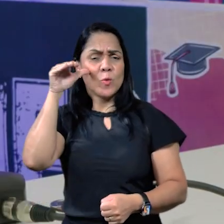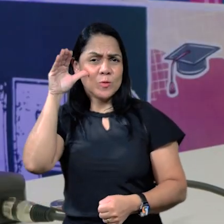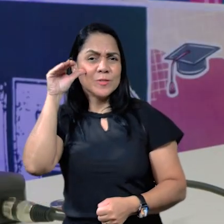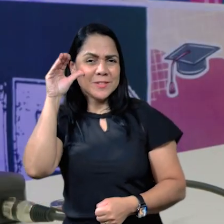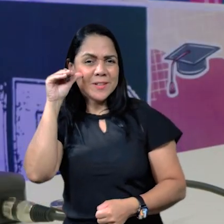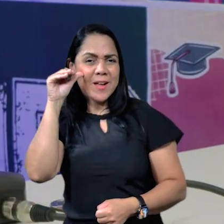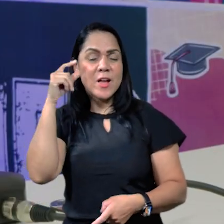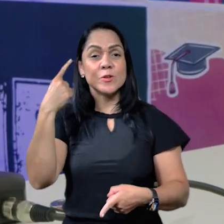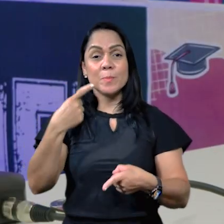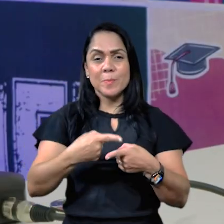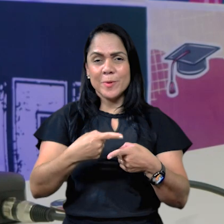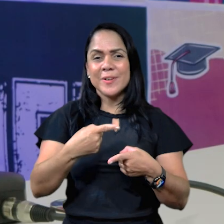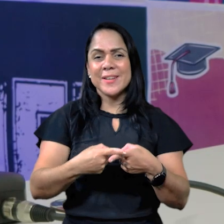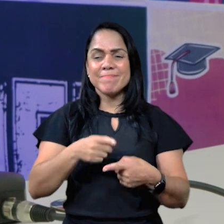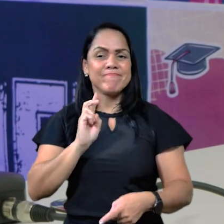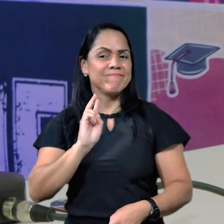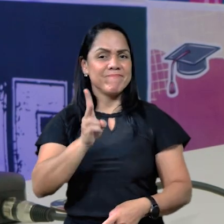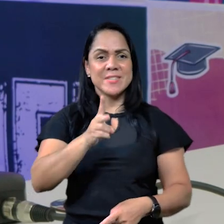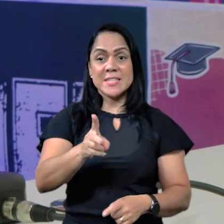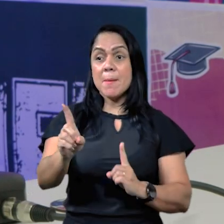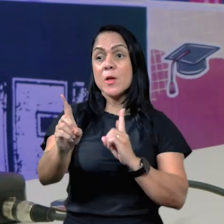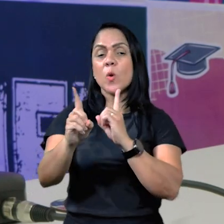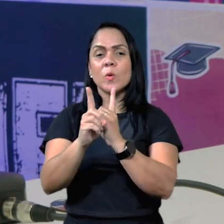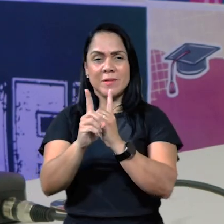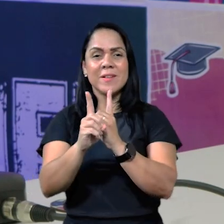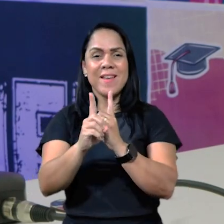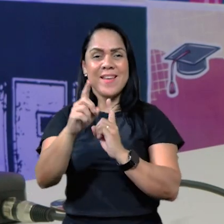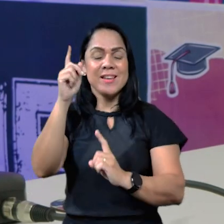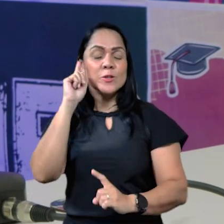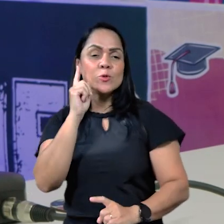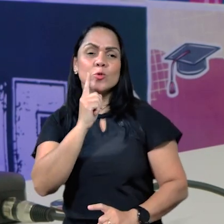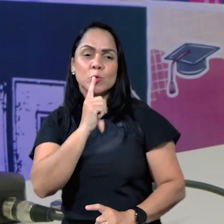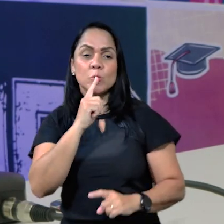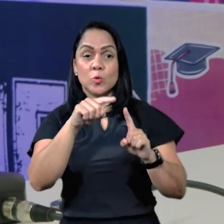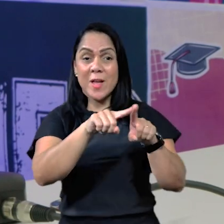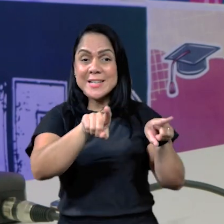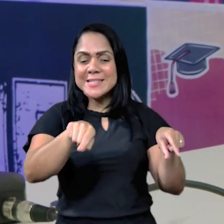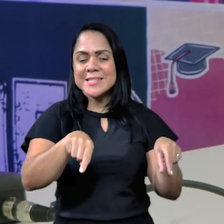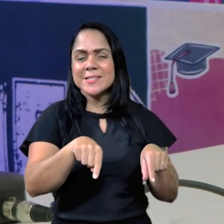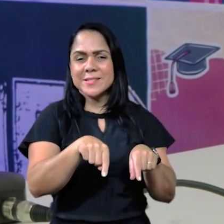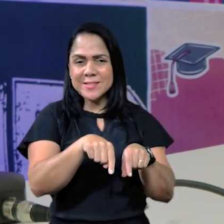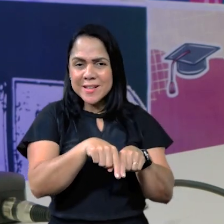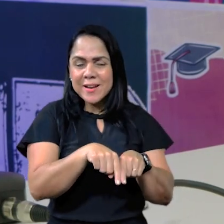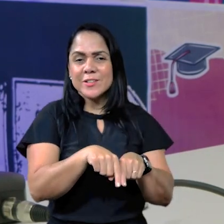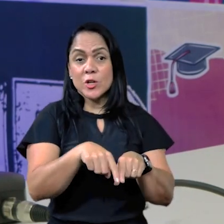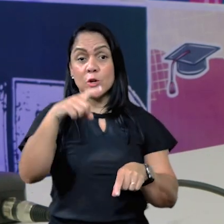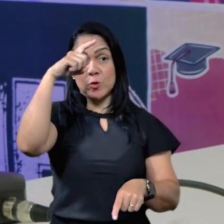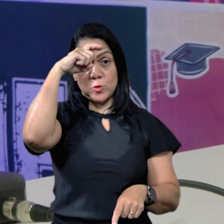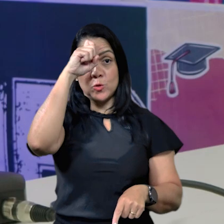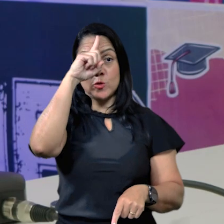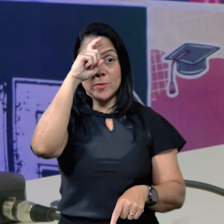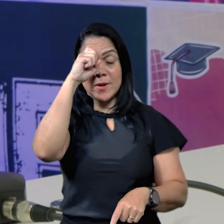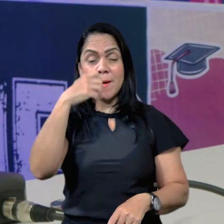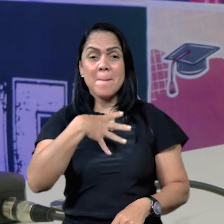curiosidade, porque eu sempre topei com pessoas surdas, em sala de aula, no hospital, quando eu tive